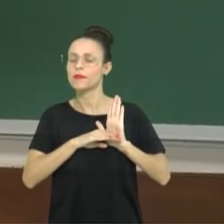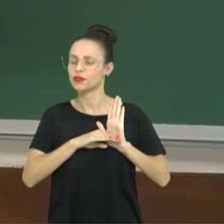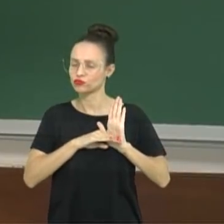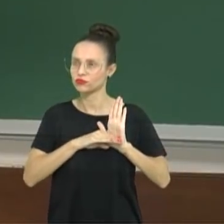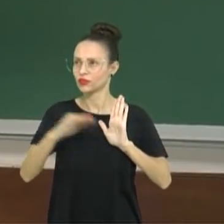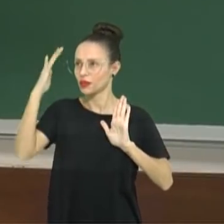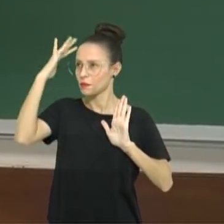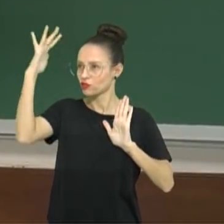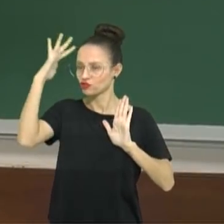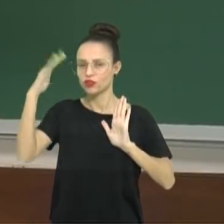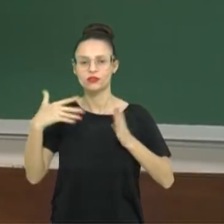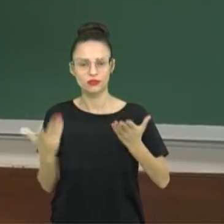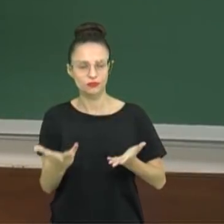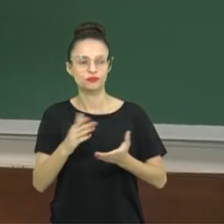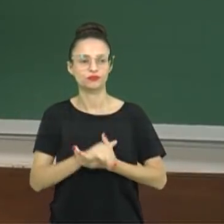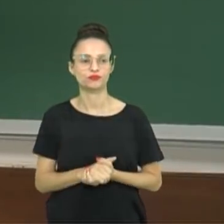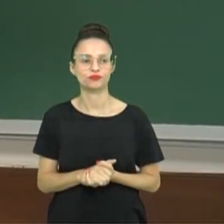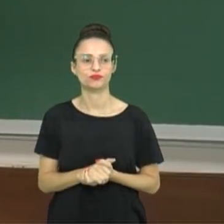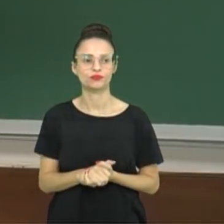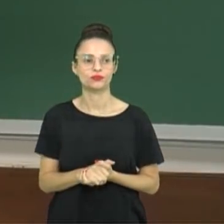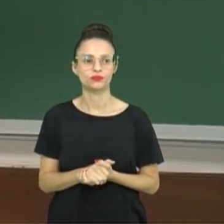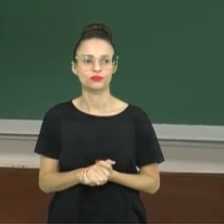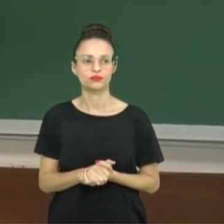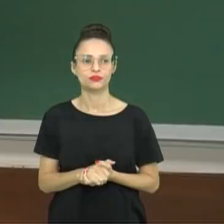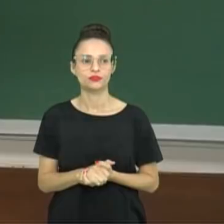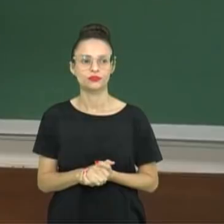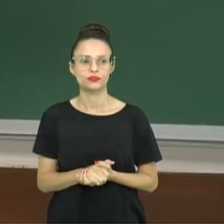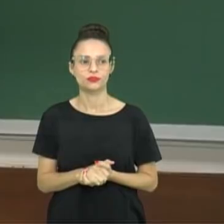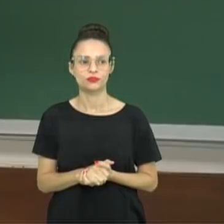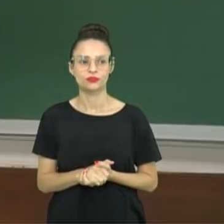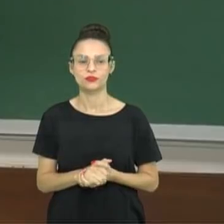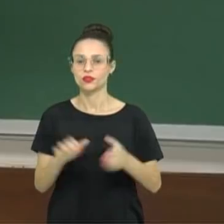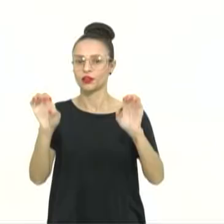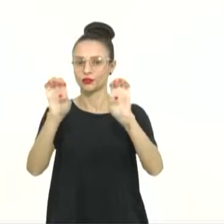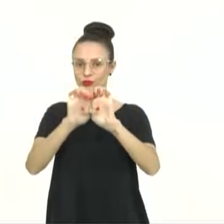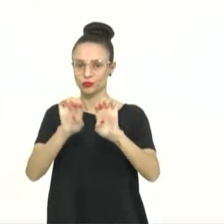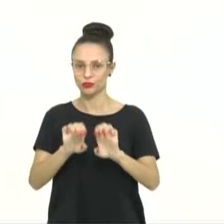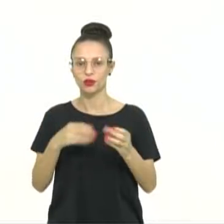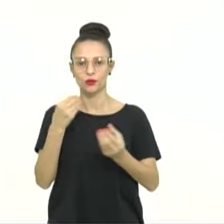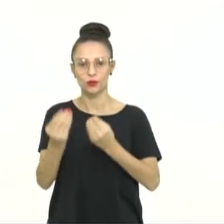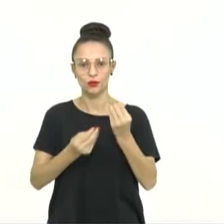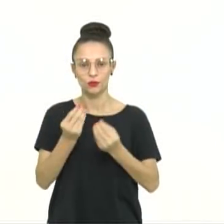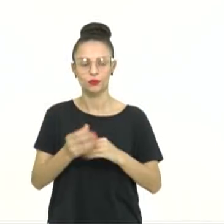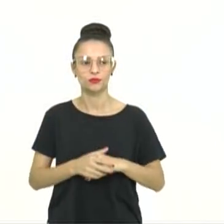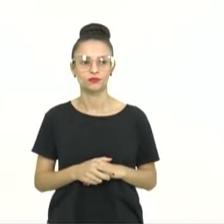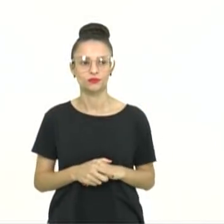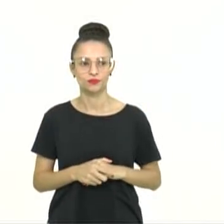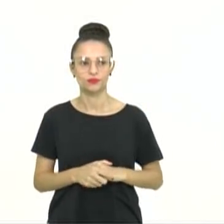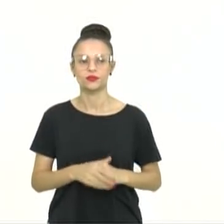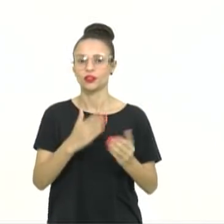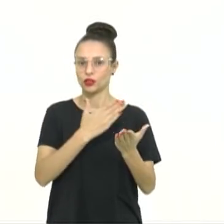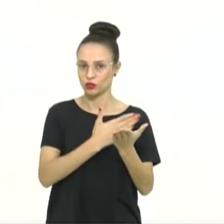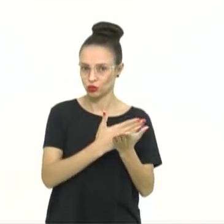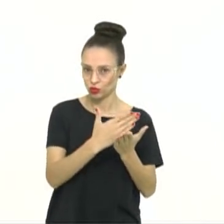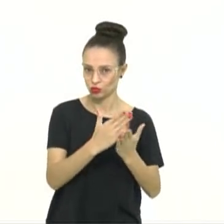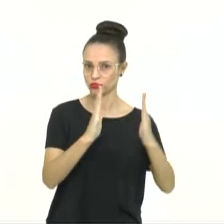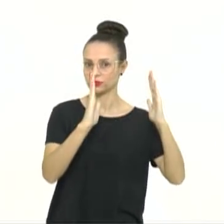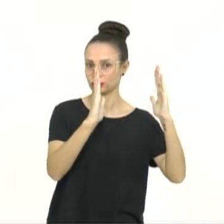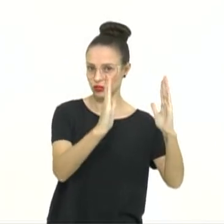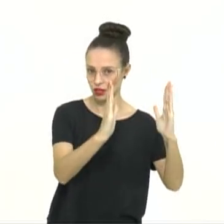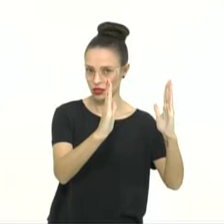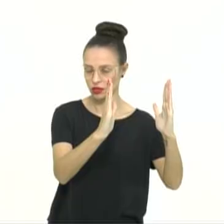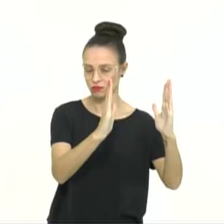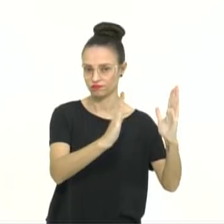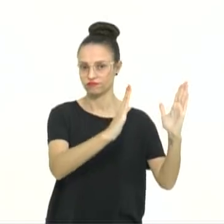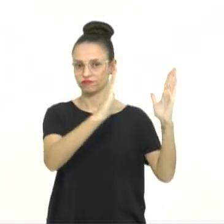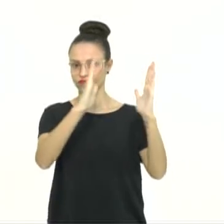nossa imaginação a serviço do nosso trabalho, tá? Estrutura, pessoal. Introdução da história no primeiro